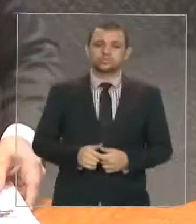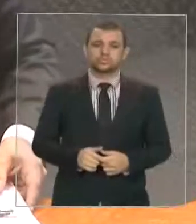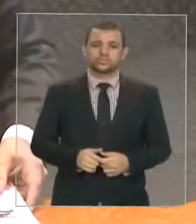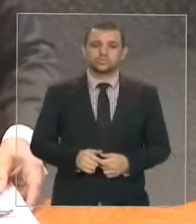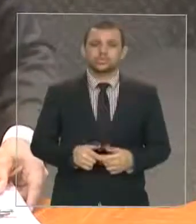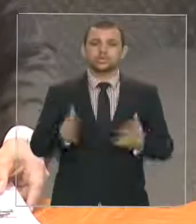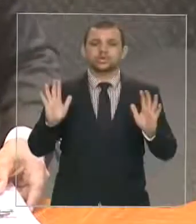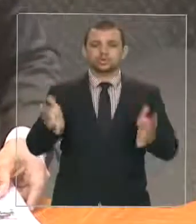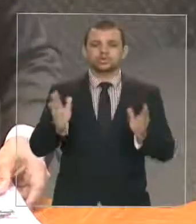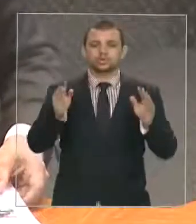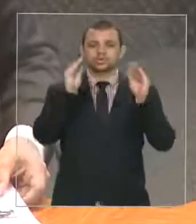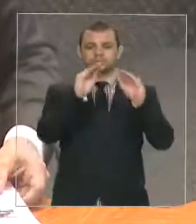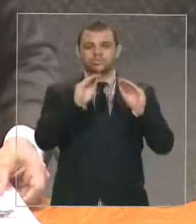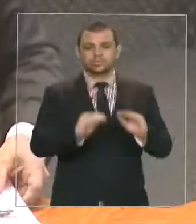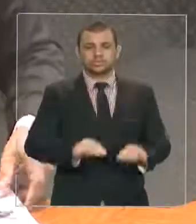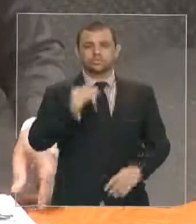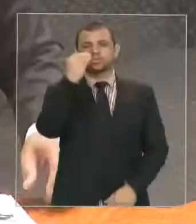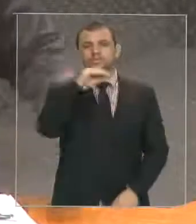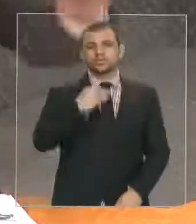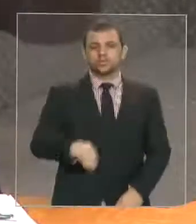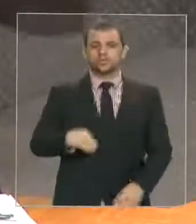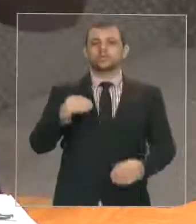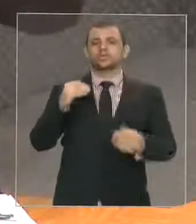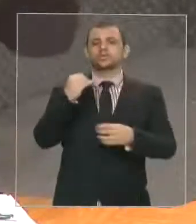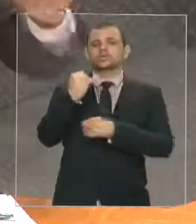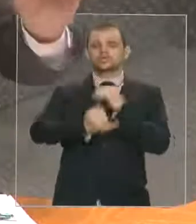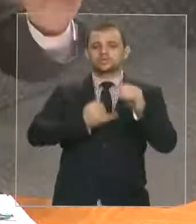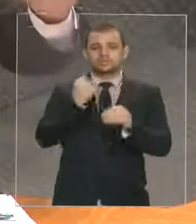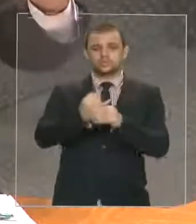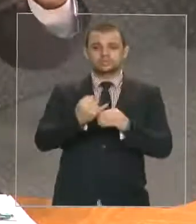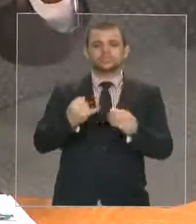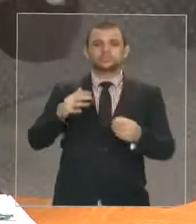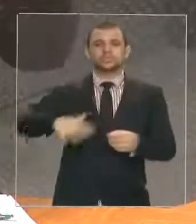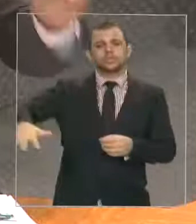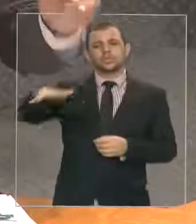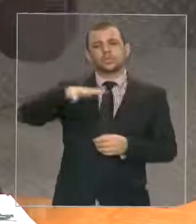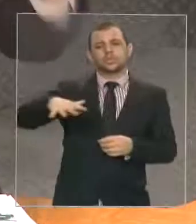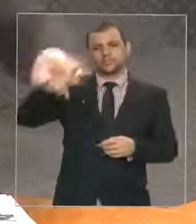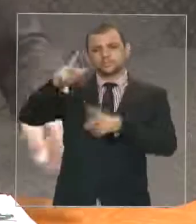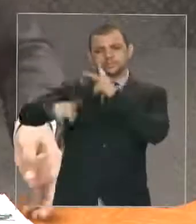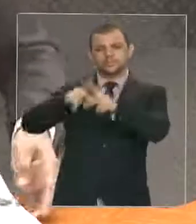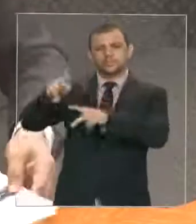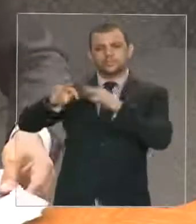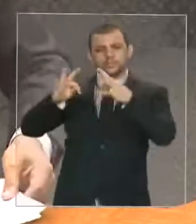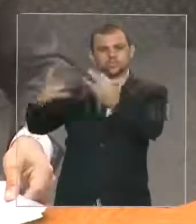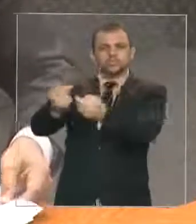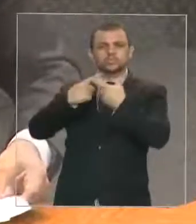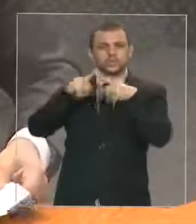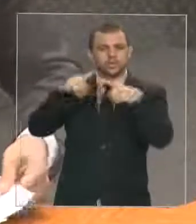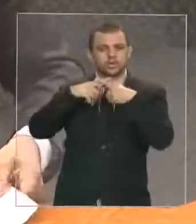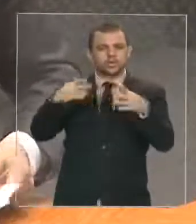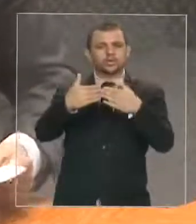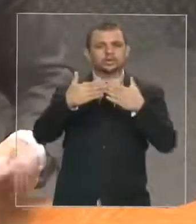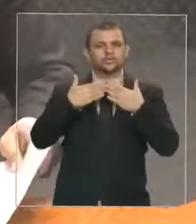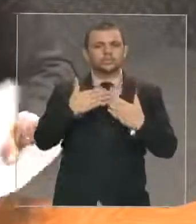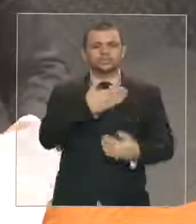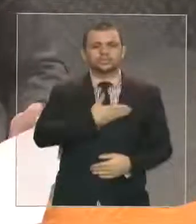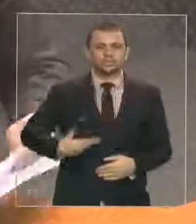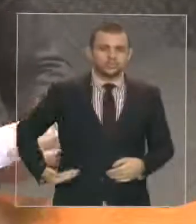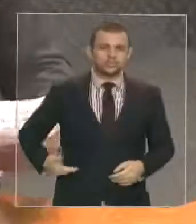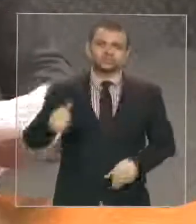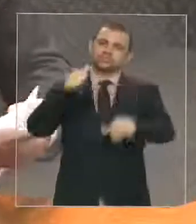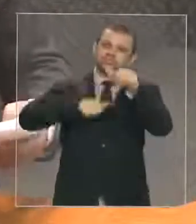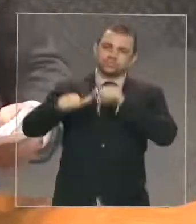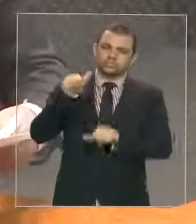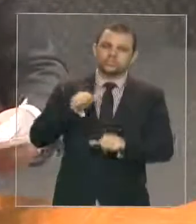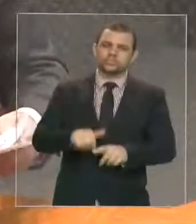blogs, nas redes sociais, e os baixadeiros estão todos reclamando e pedindo que o governador revogue esse